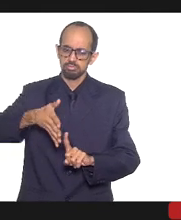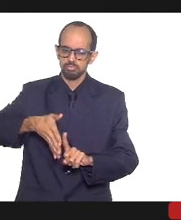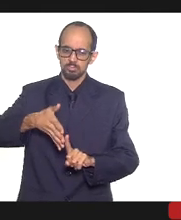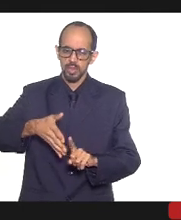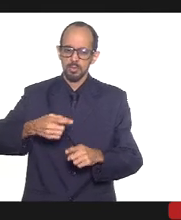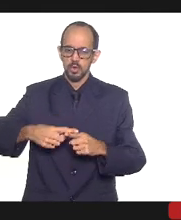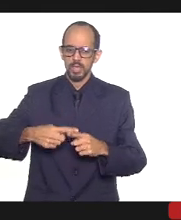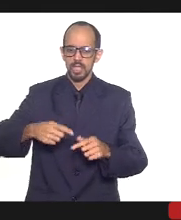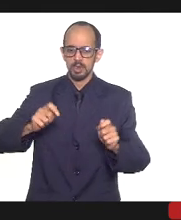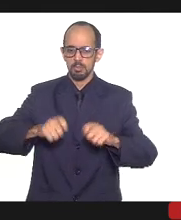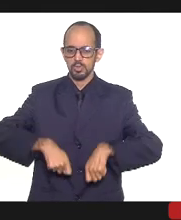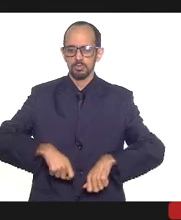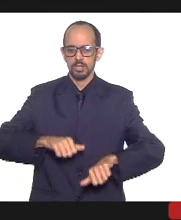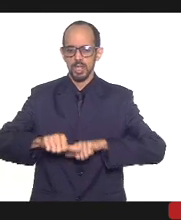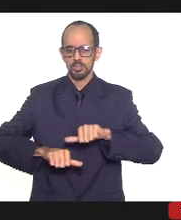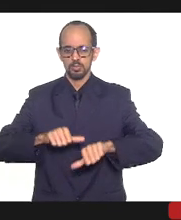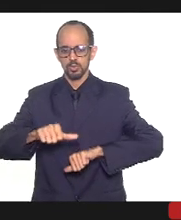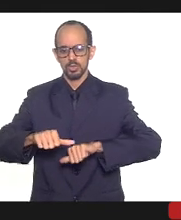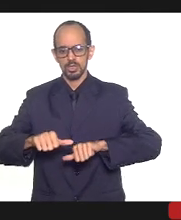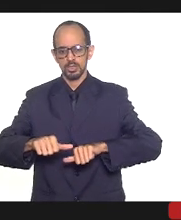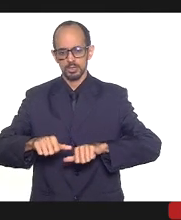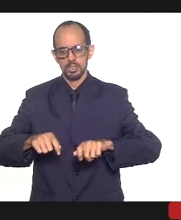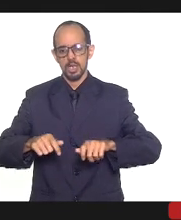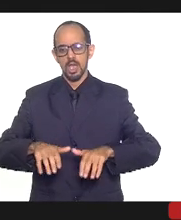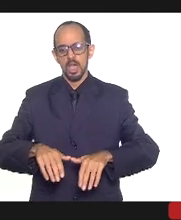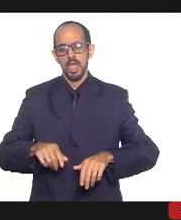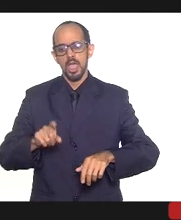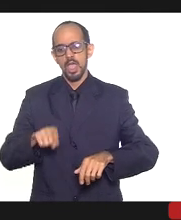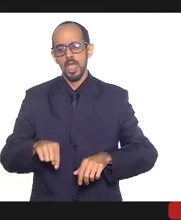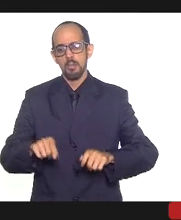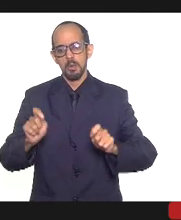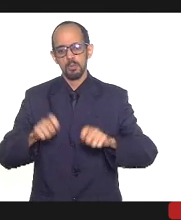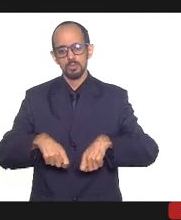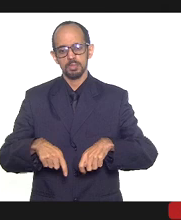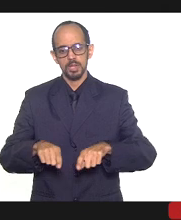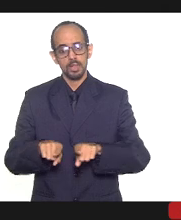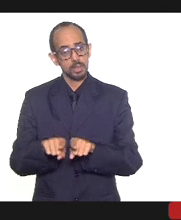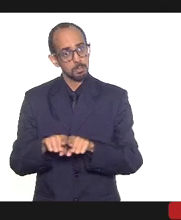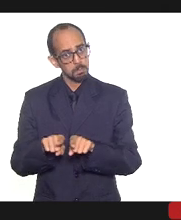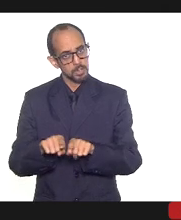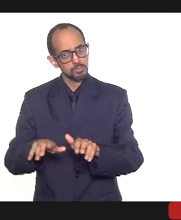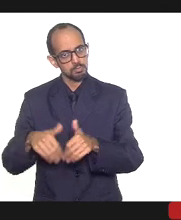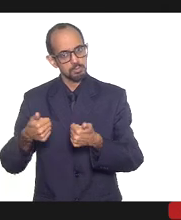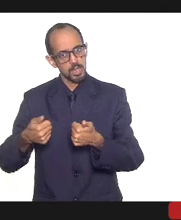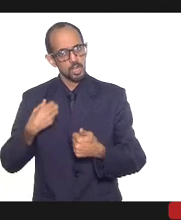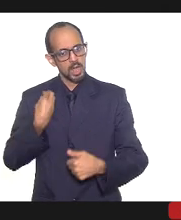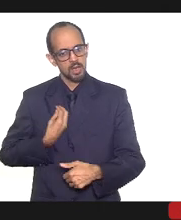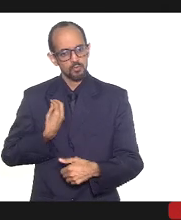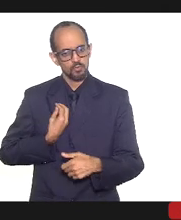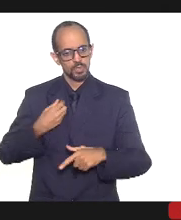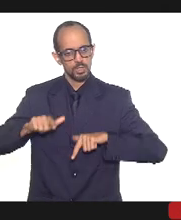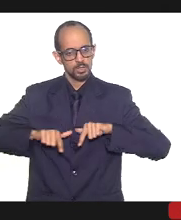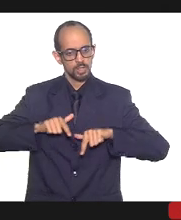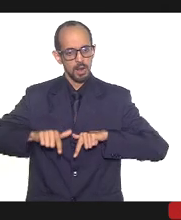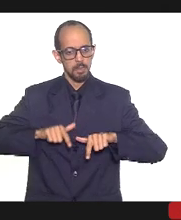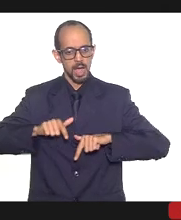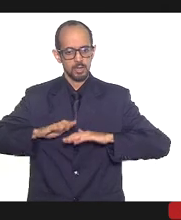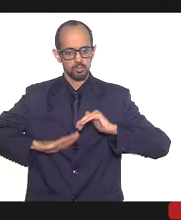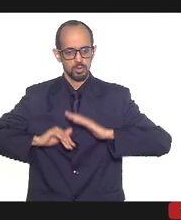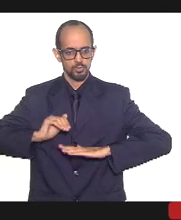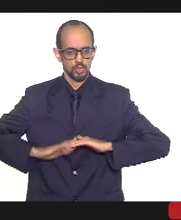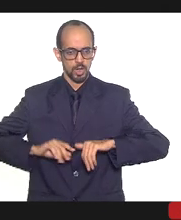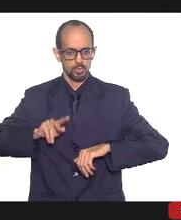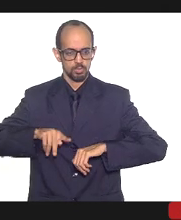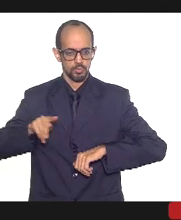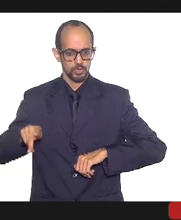muito importante para melhorar as condições de trabalho dos professores. Né? É, o vínculo de 16 horas é difícil de